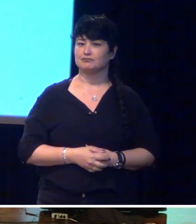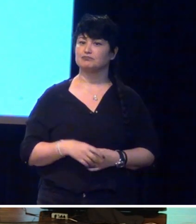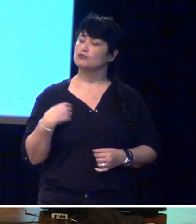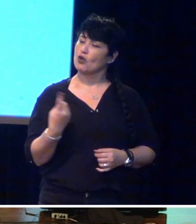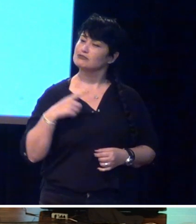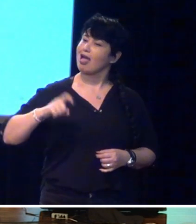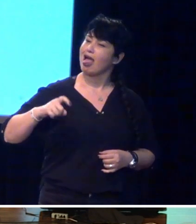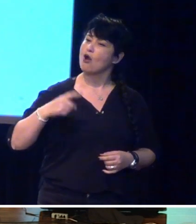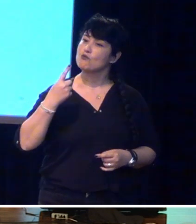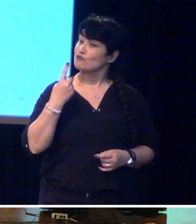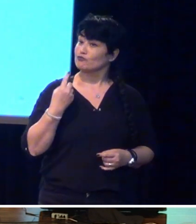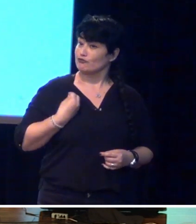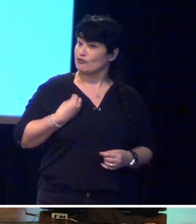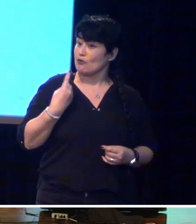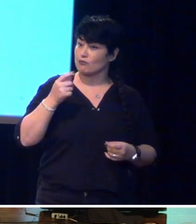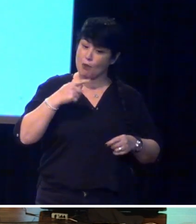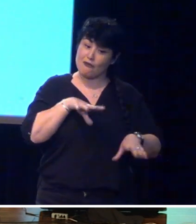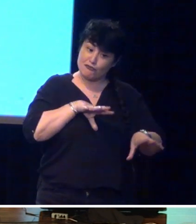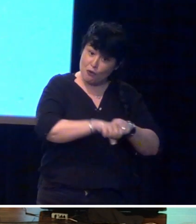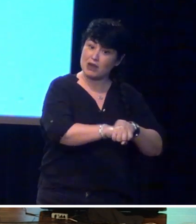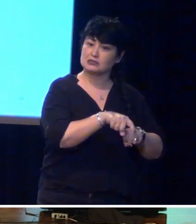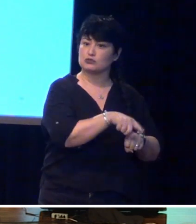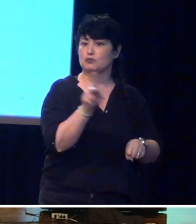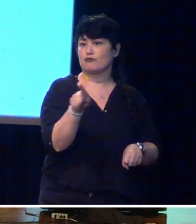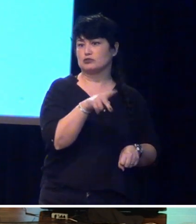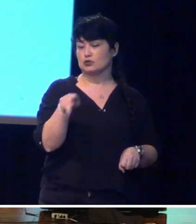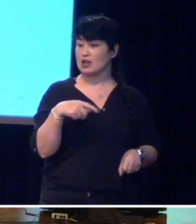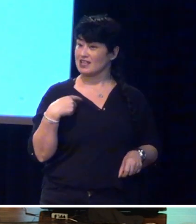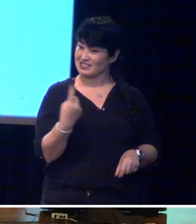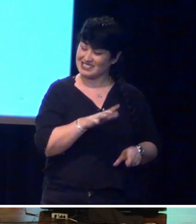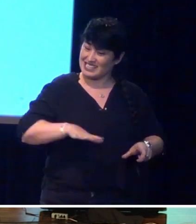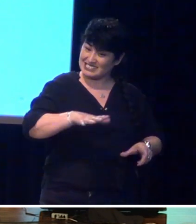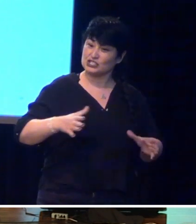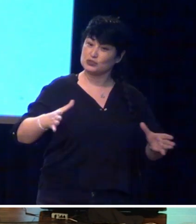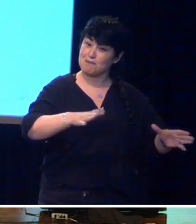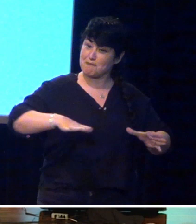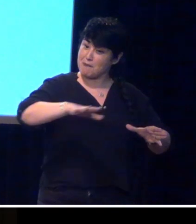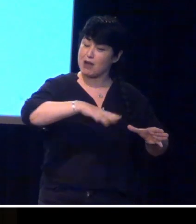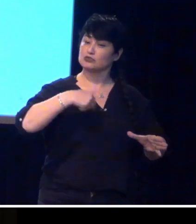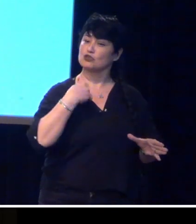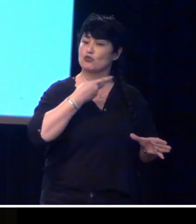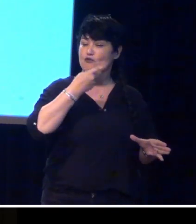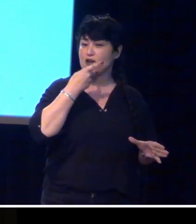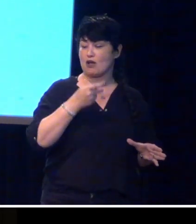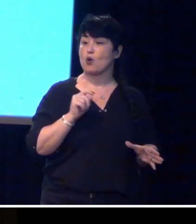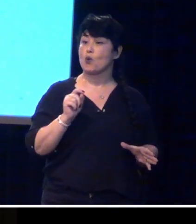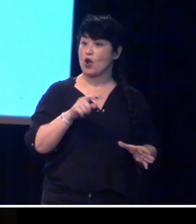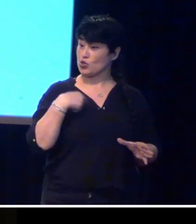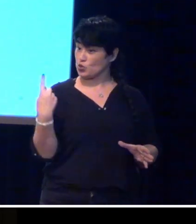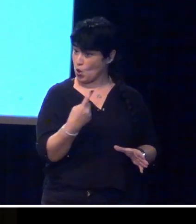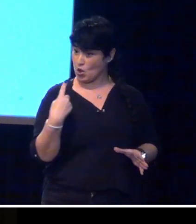Nós vivemos numa realidade de formação de professores. Né? É desse espaço que eu estou falando. Nós,